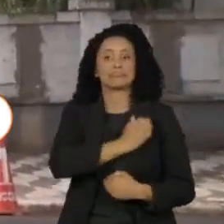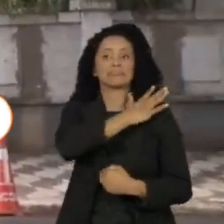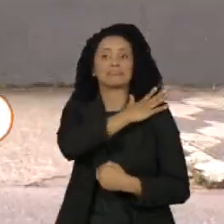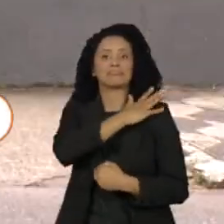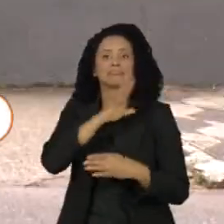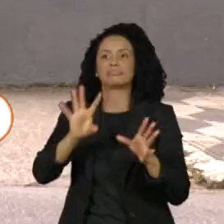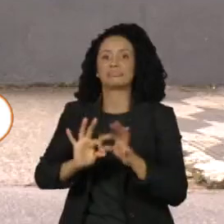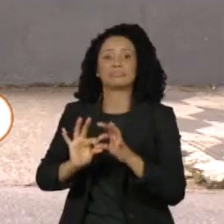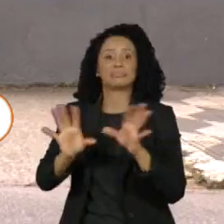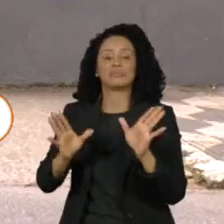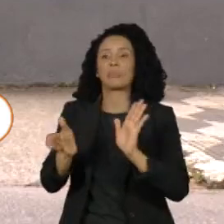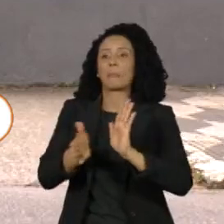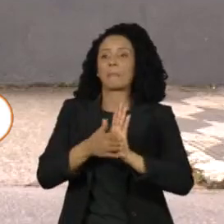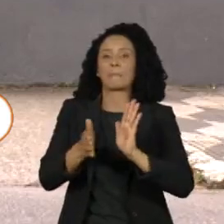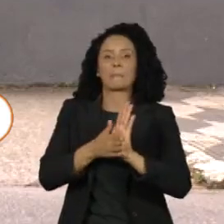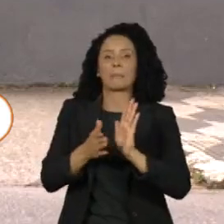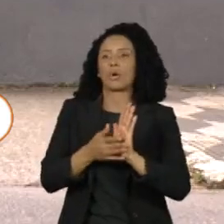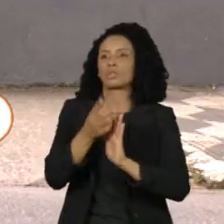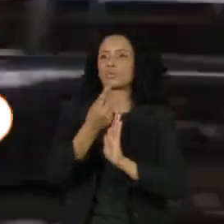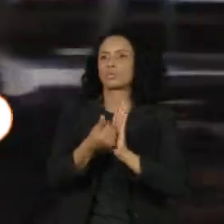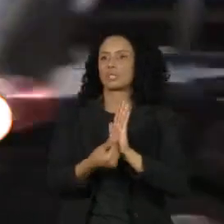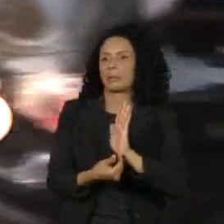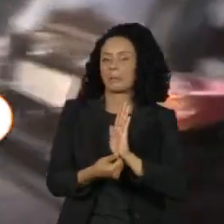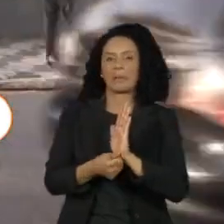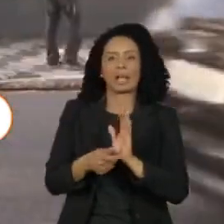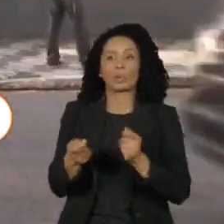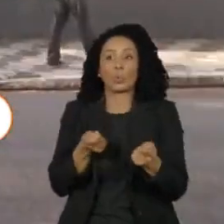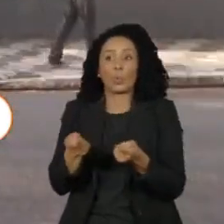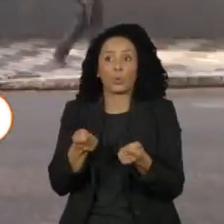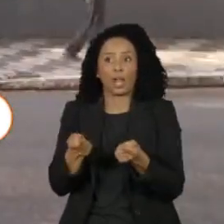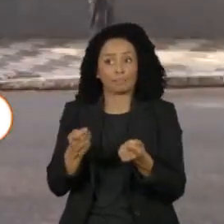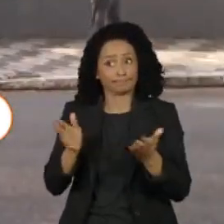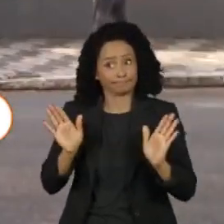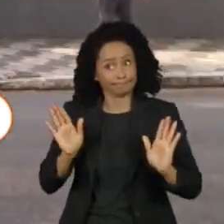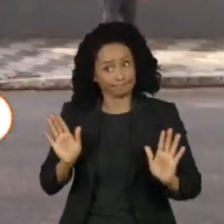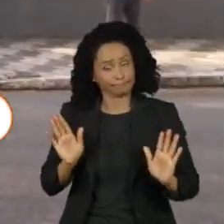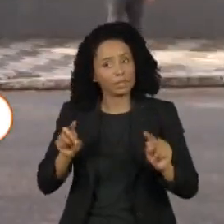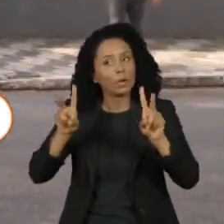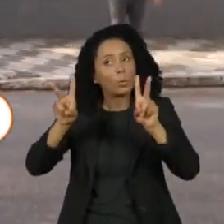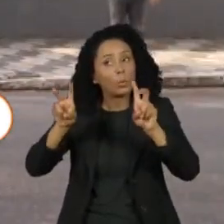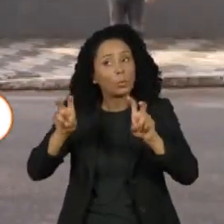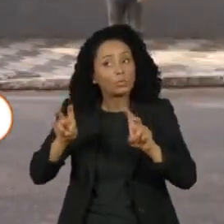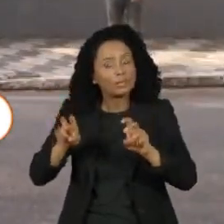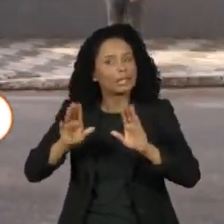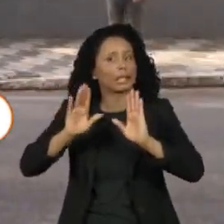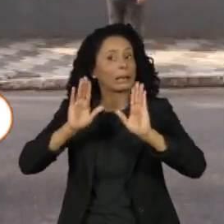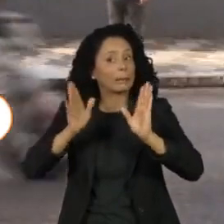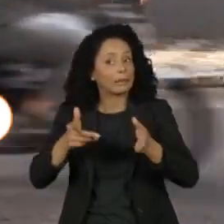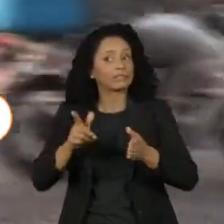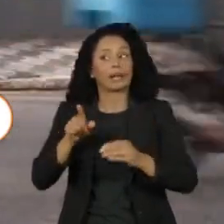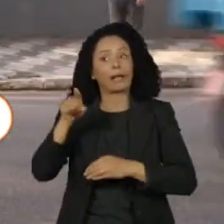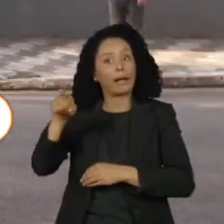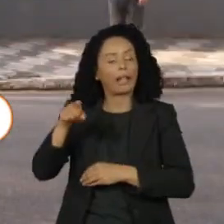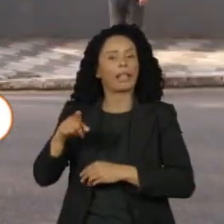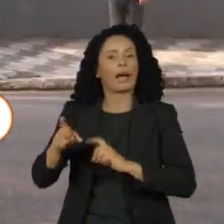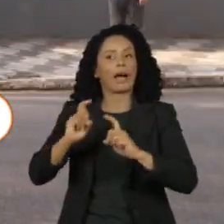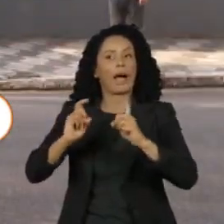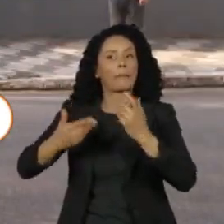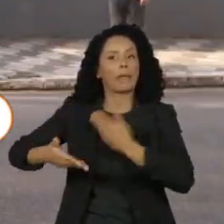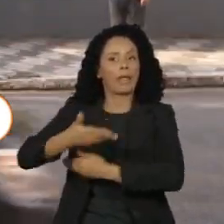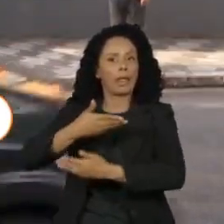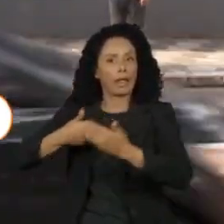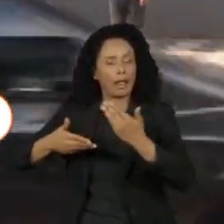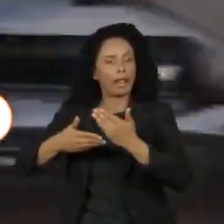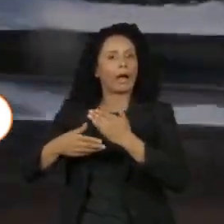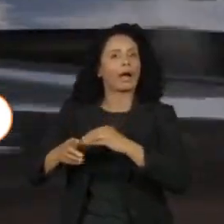elaborem as propostas orçamentárias e sistema já haviam entrado na no radar do congresso lá em janeiro